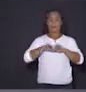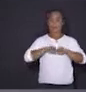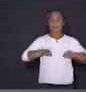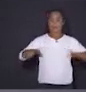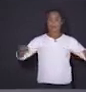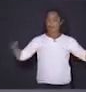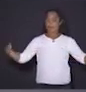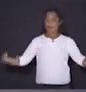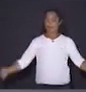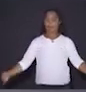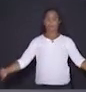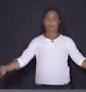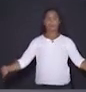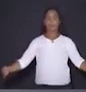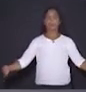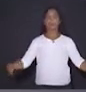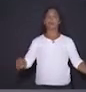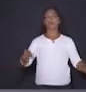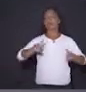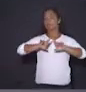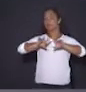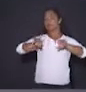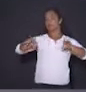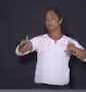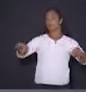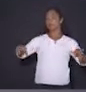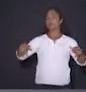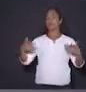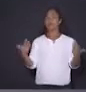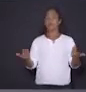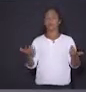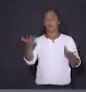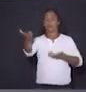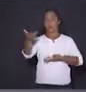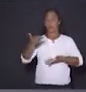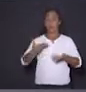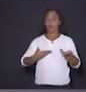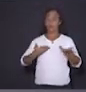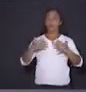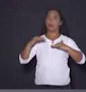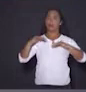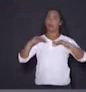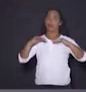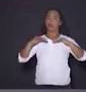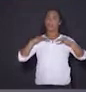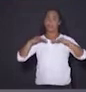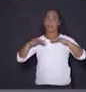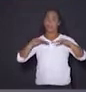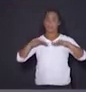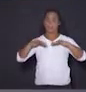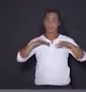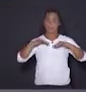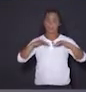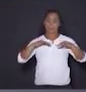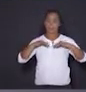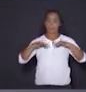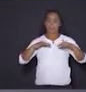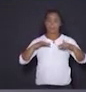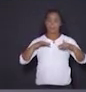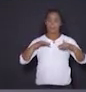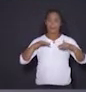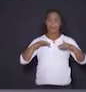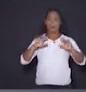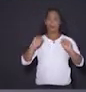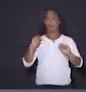que eram jornalistas e outras questões são trazidas como o movimento a importância ou aprovou o aprofundamento